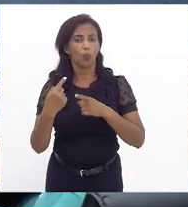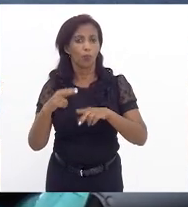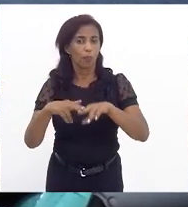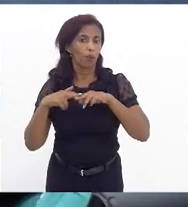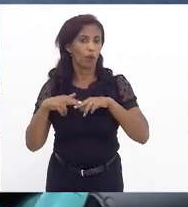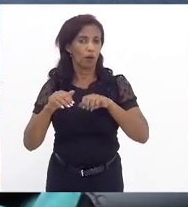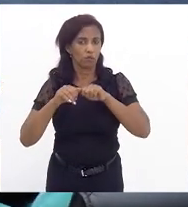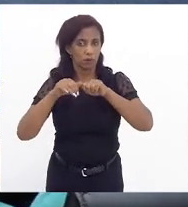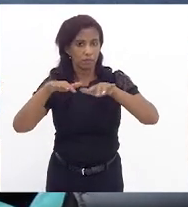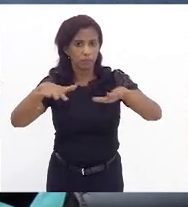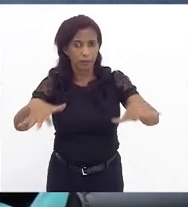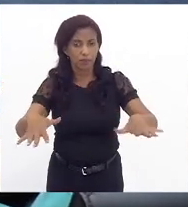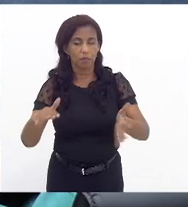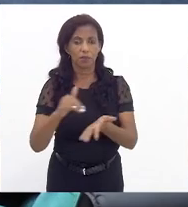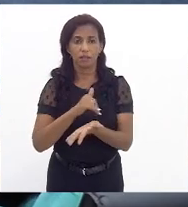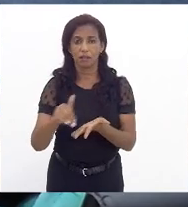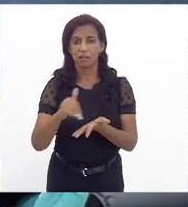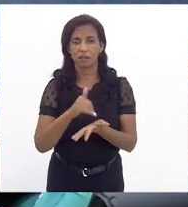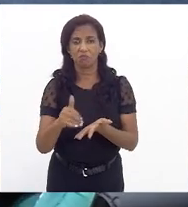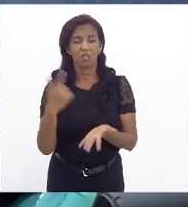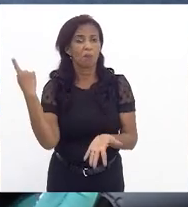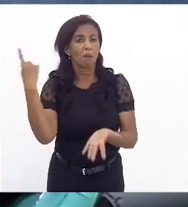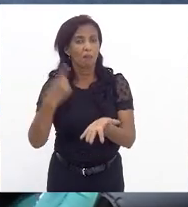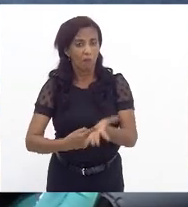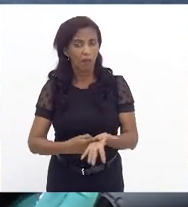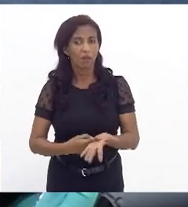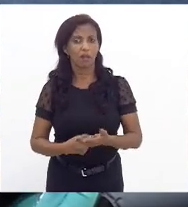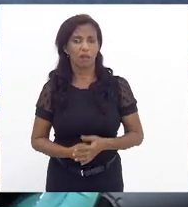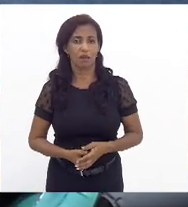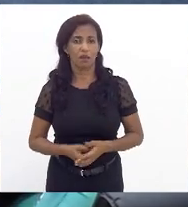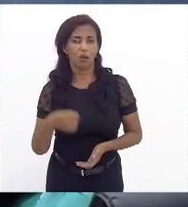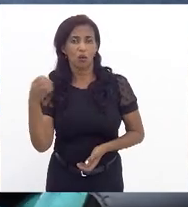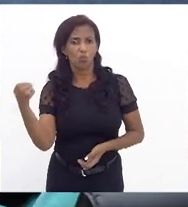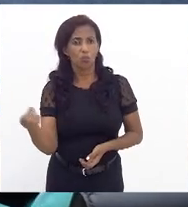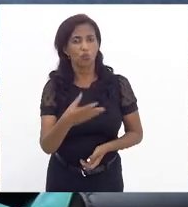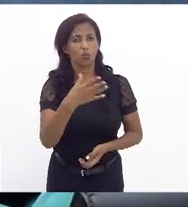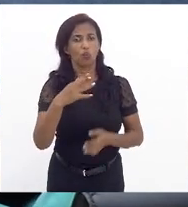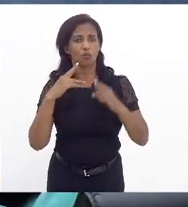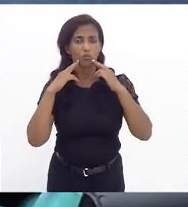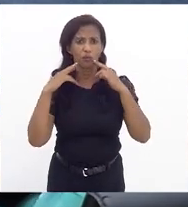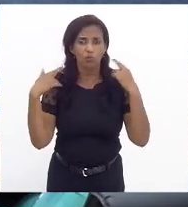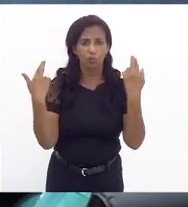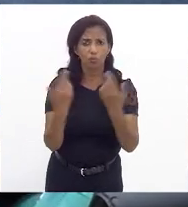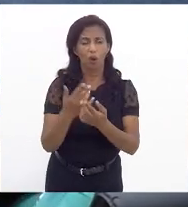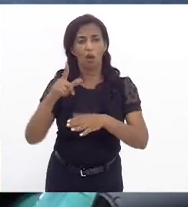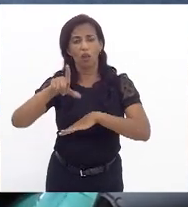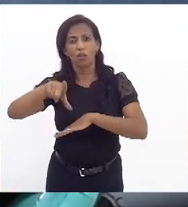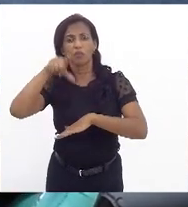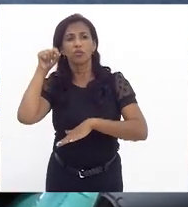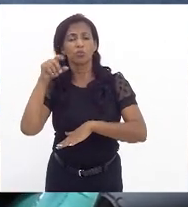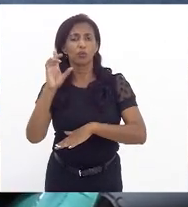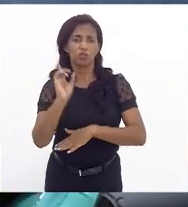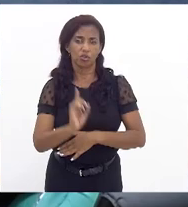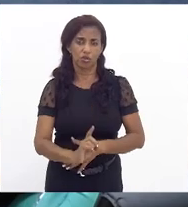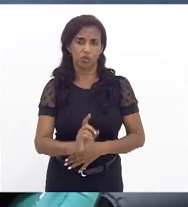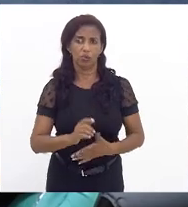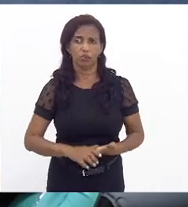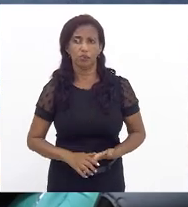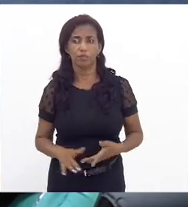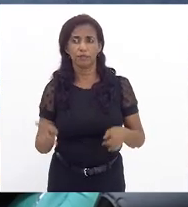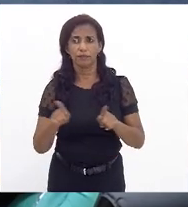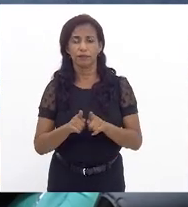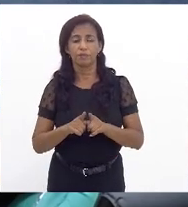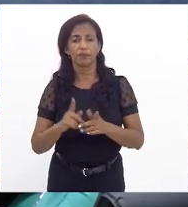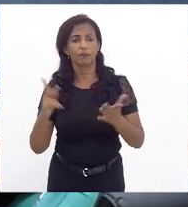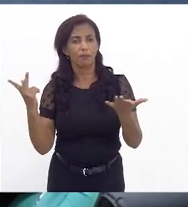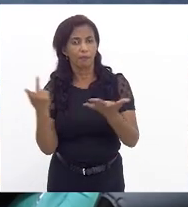mas a Secretaria tem que marcar um novo pleito, uma nova escolha de diretores. Inclusive,